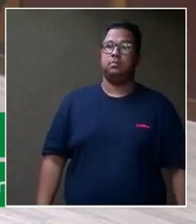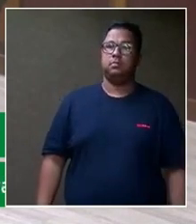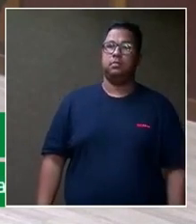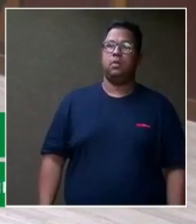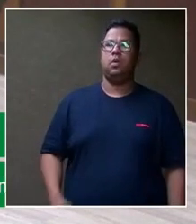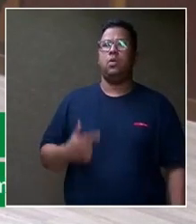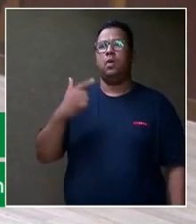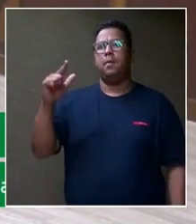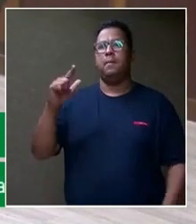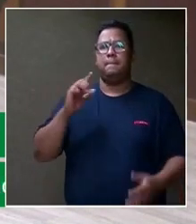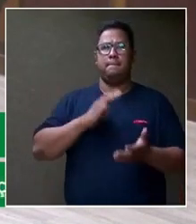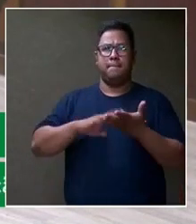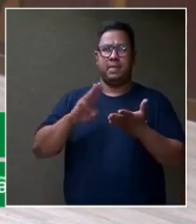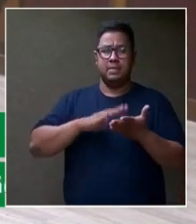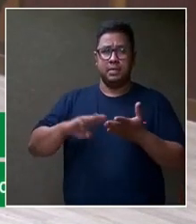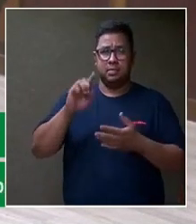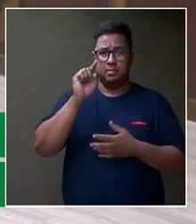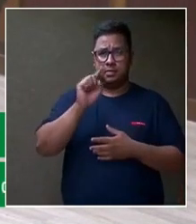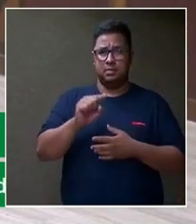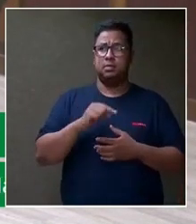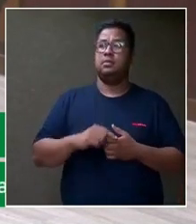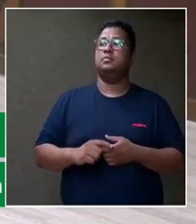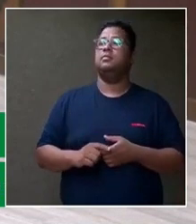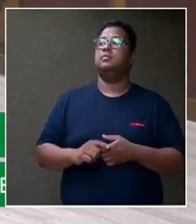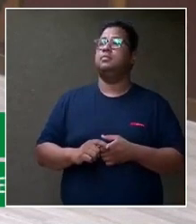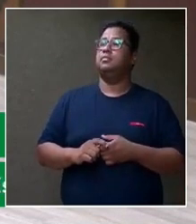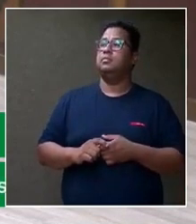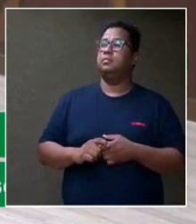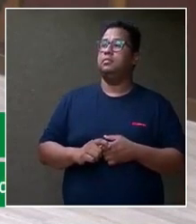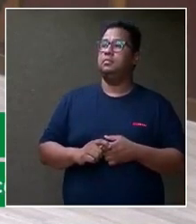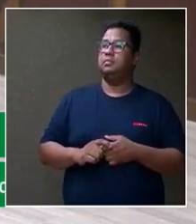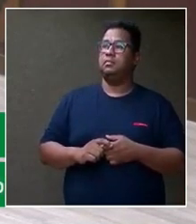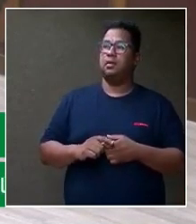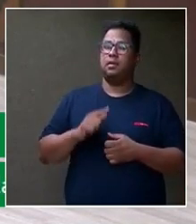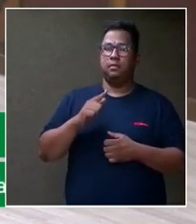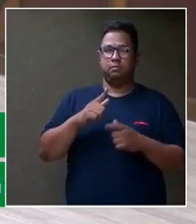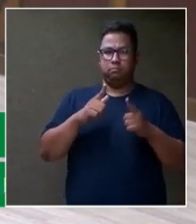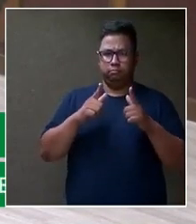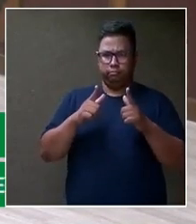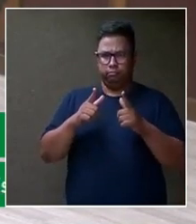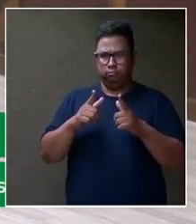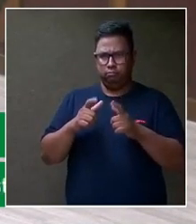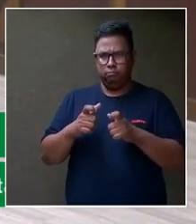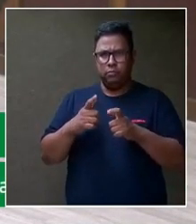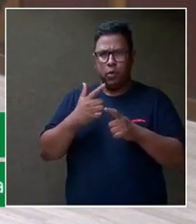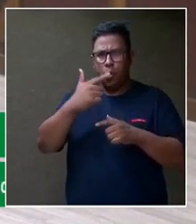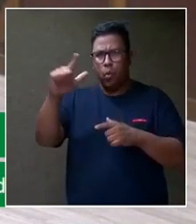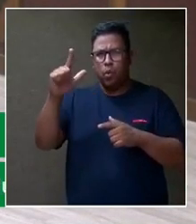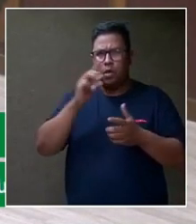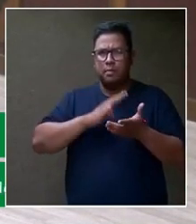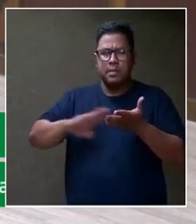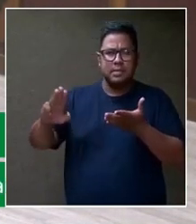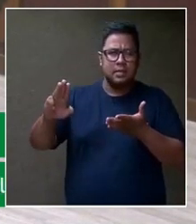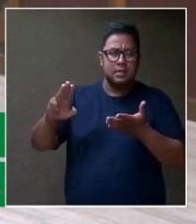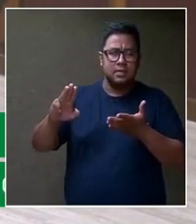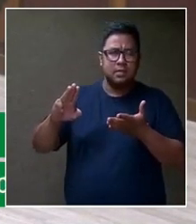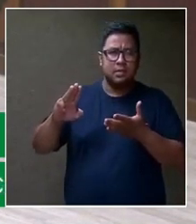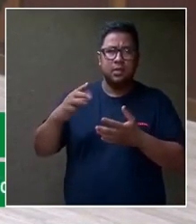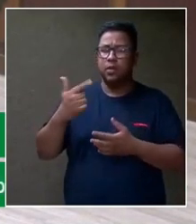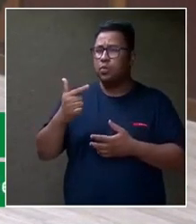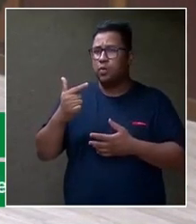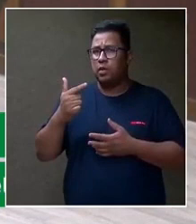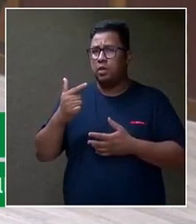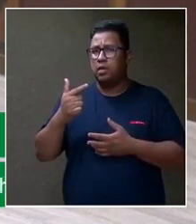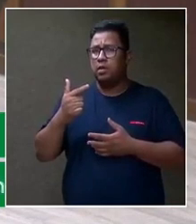essas mensagens que ela mandou para a senhora, que a senhora bateu o print e botou na delegacia, ela mandou outra mensagem que não está